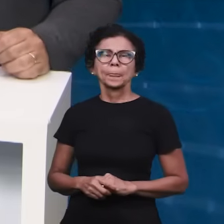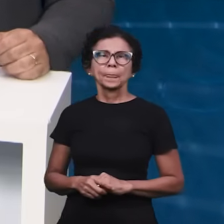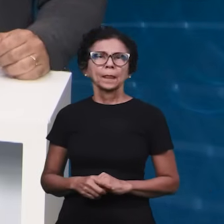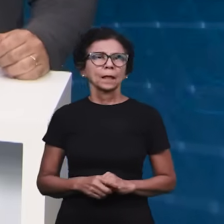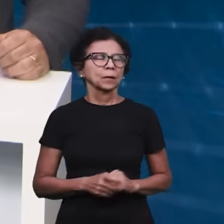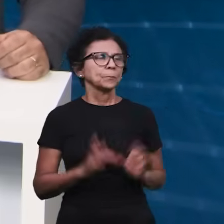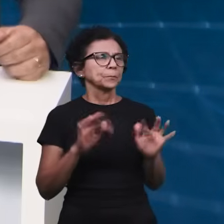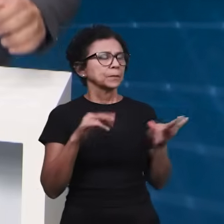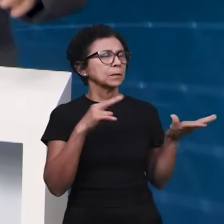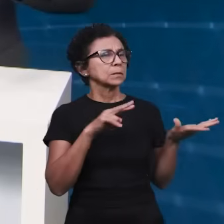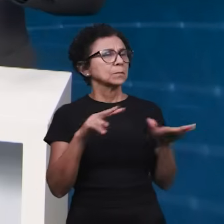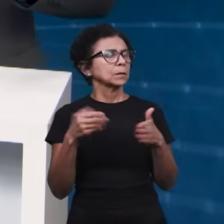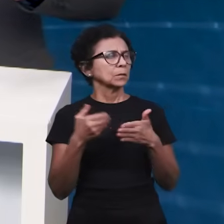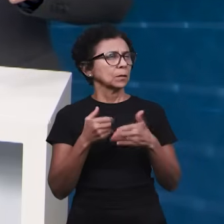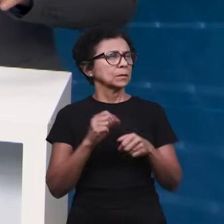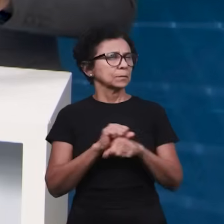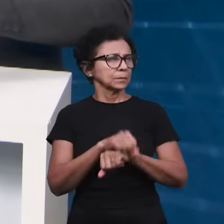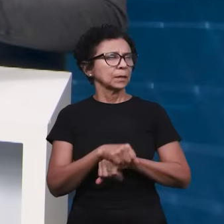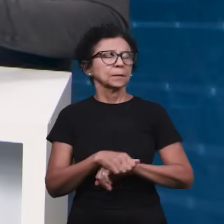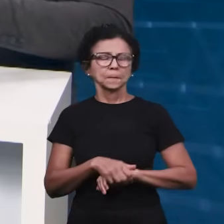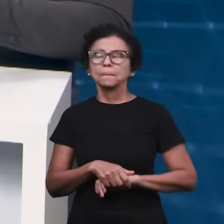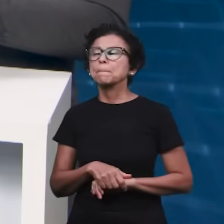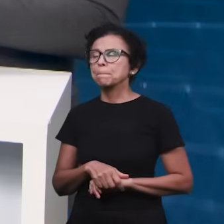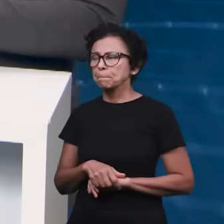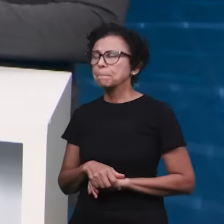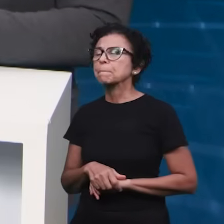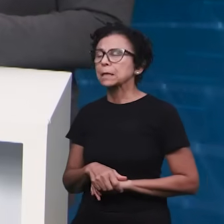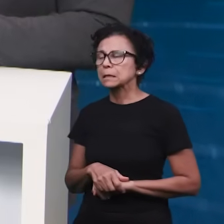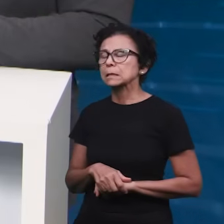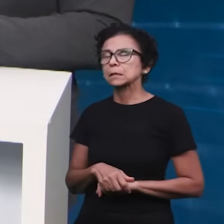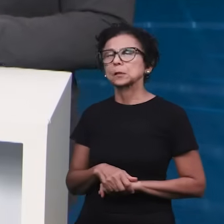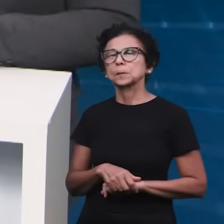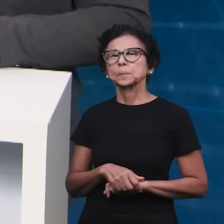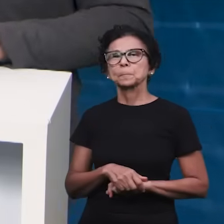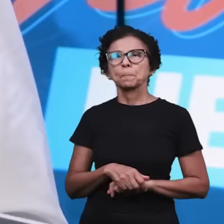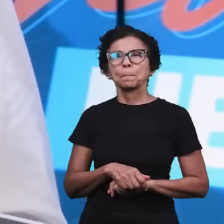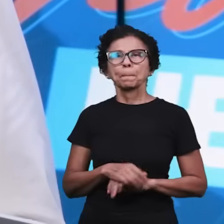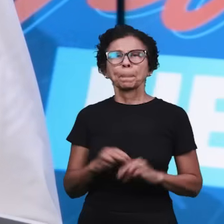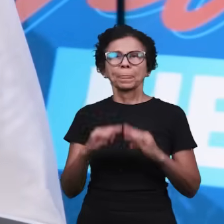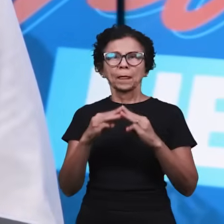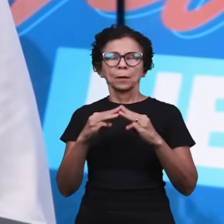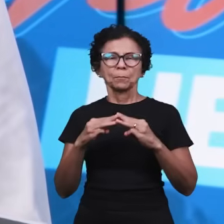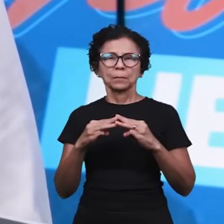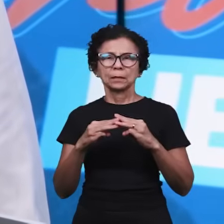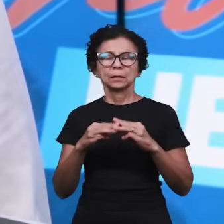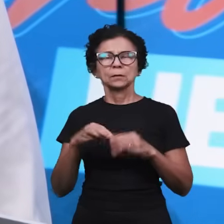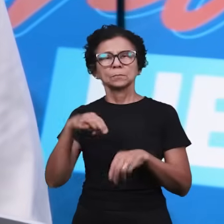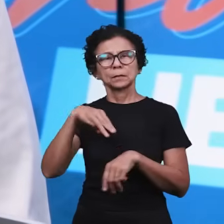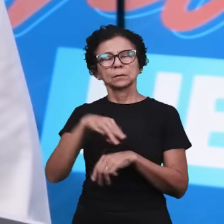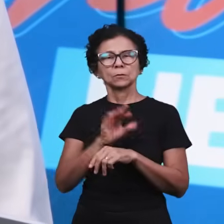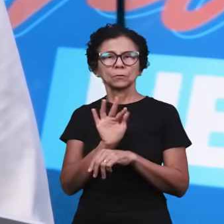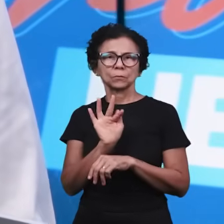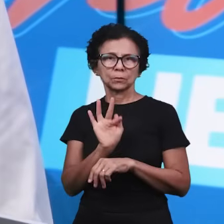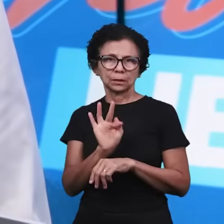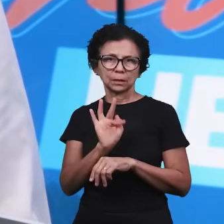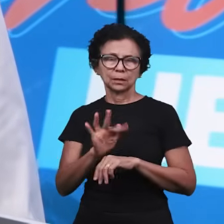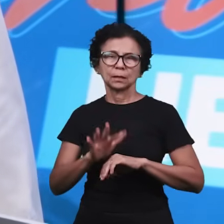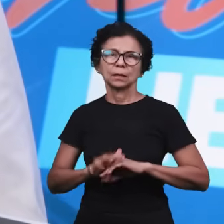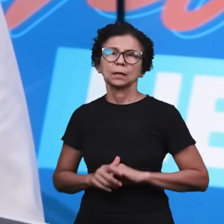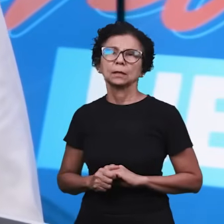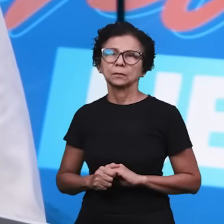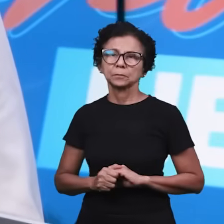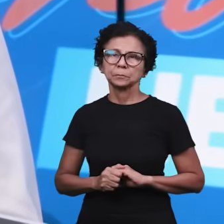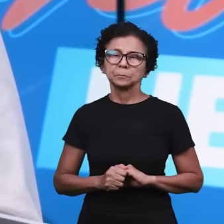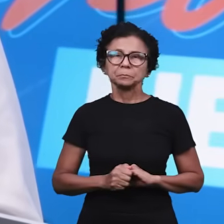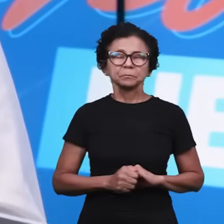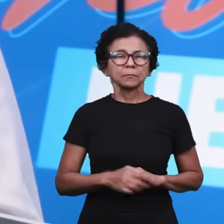Glória a Deus, hein? E Claudi, nesse final de semana tem seminário, né? Sim, temos seminário, Jorge. No Manaim, de Marechal Floriano,